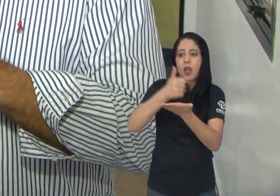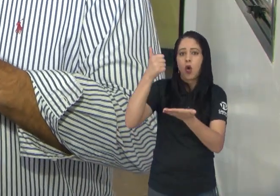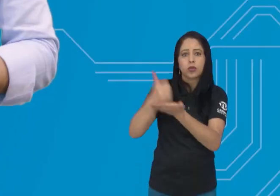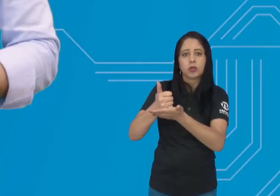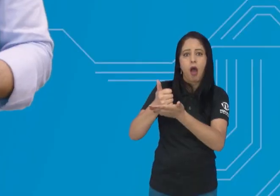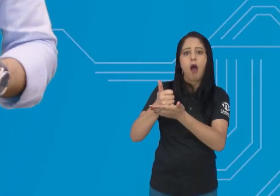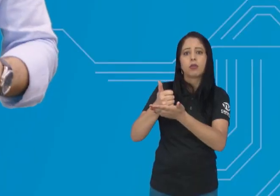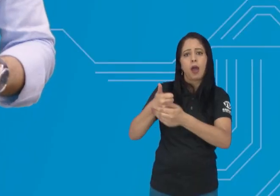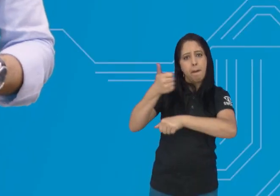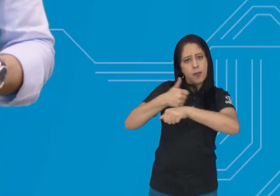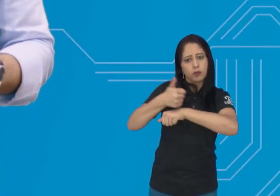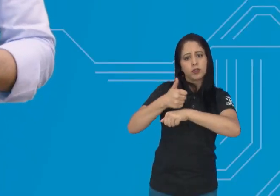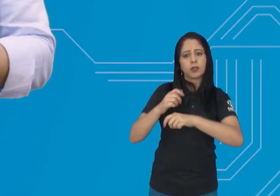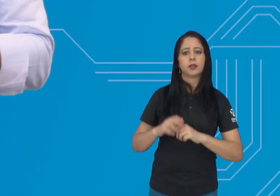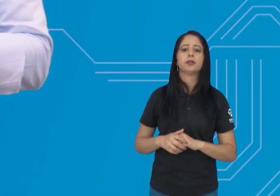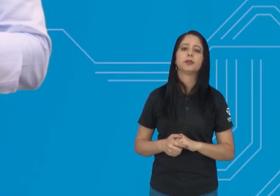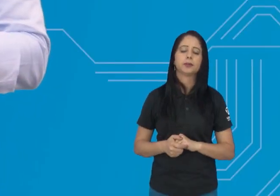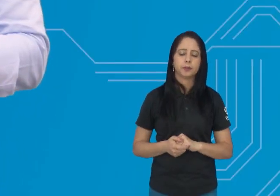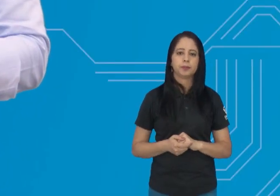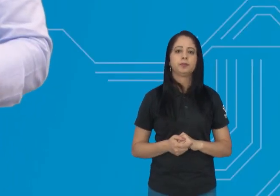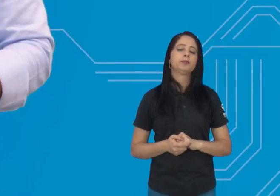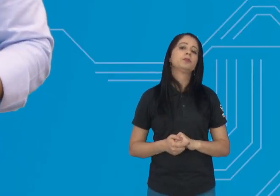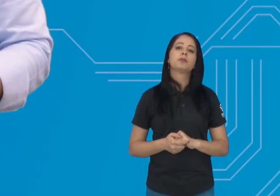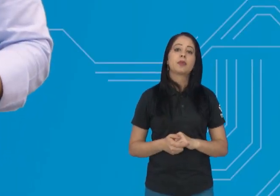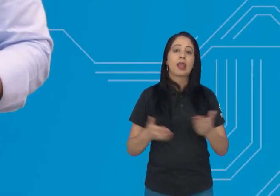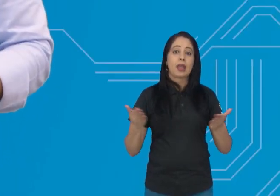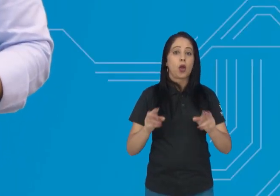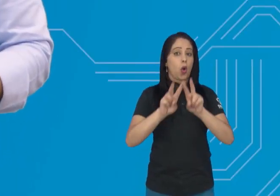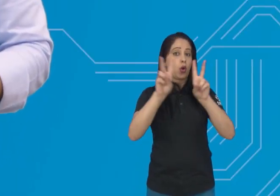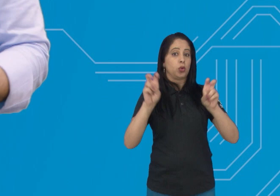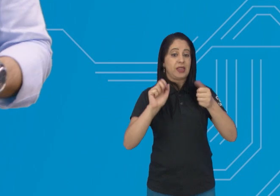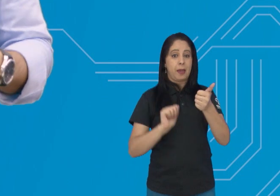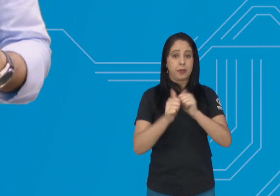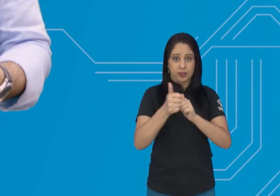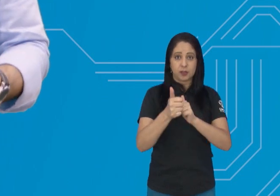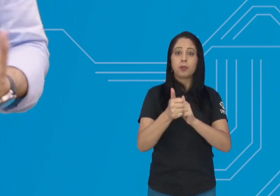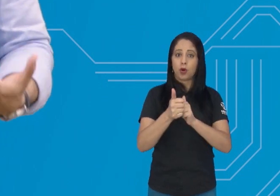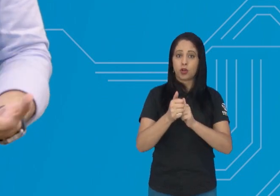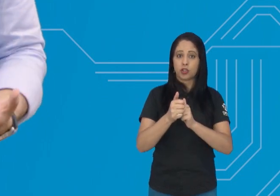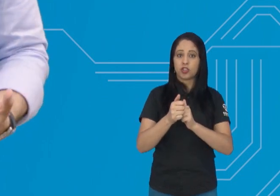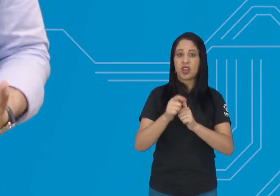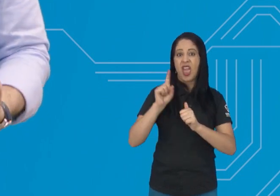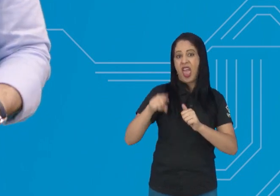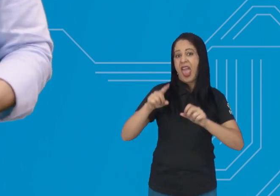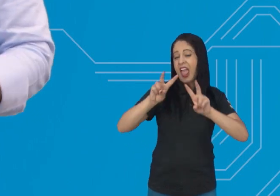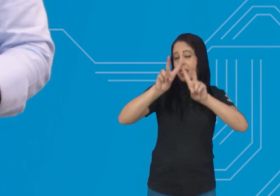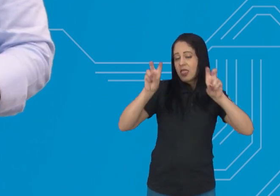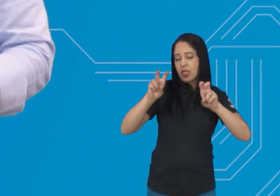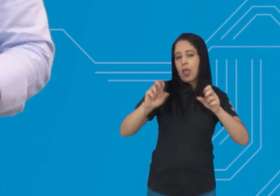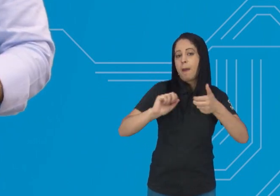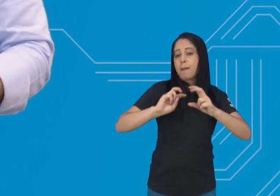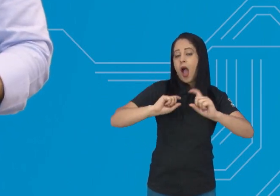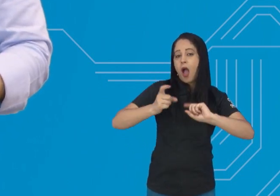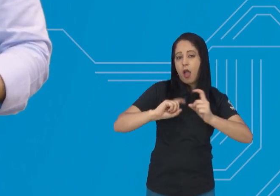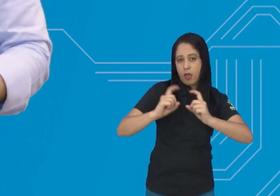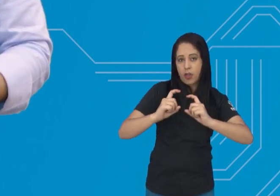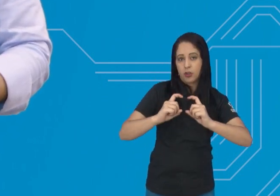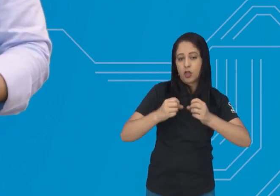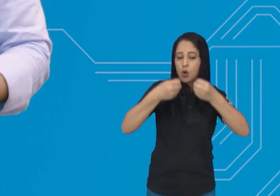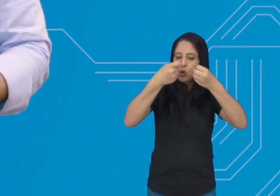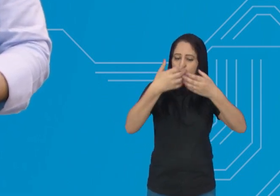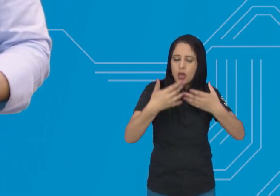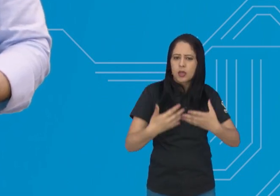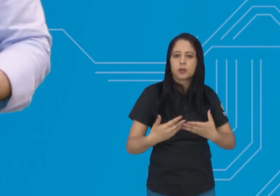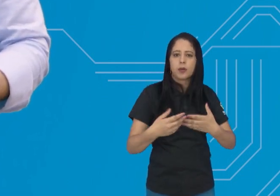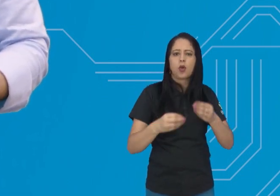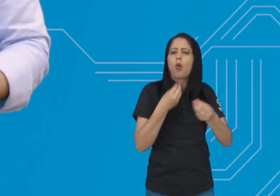população. E as futuras políticas públicas para o esporte de São José foram pauta de uma reunião realizada na Câmara que debateu o plano decenal do